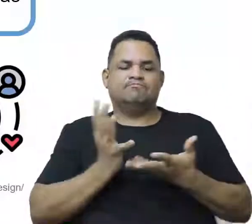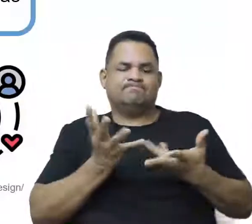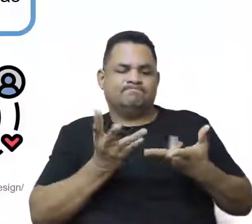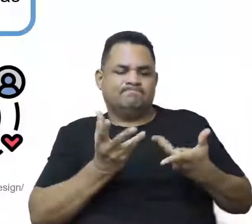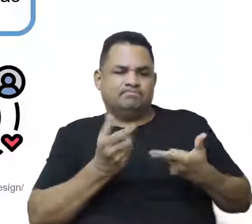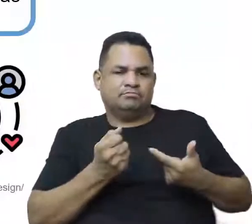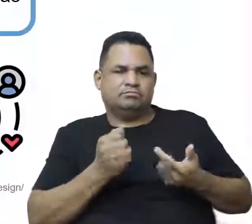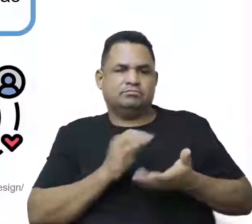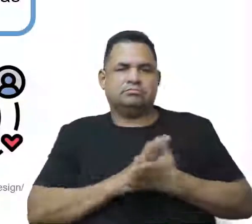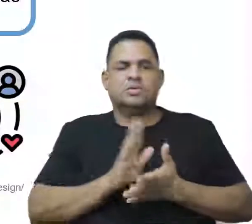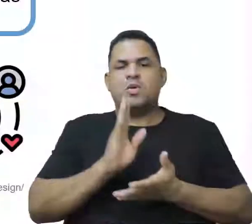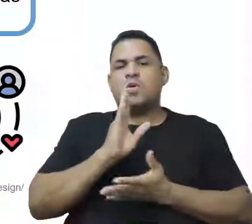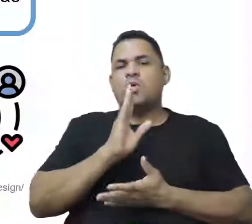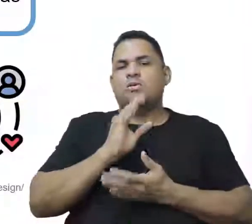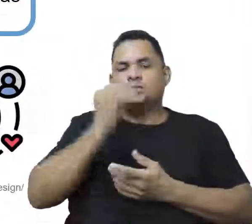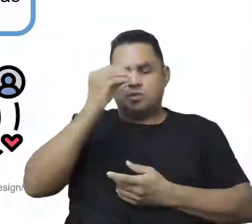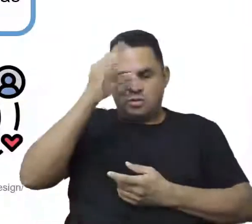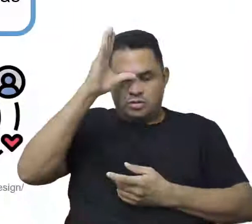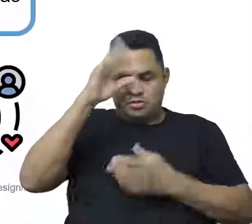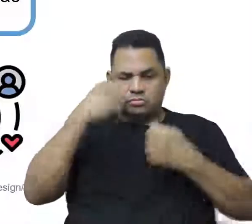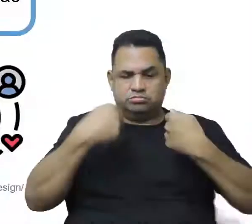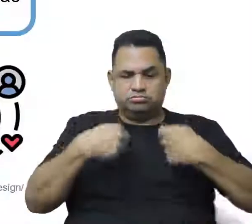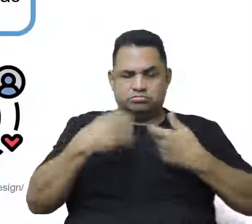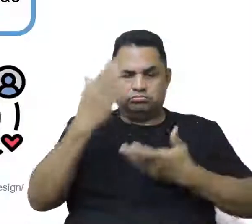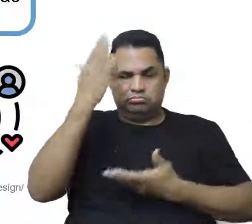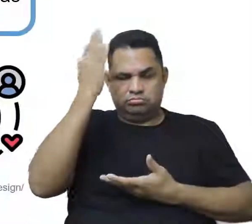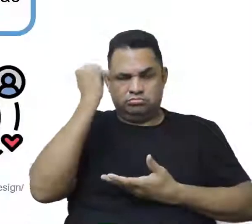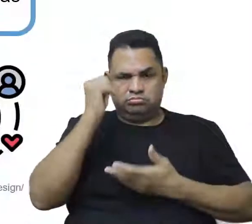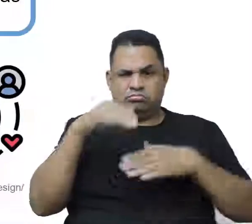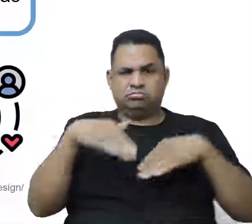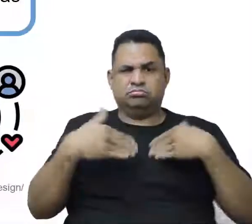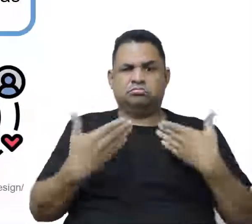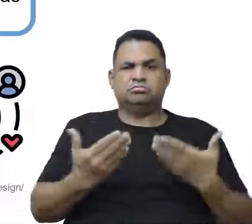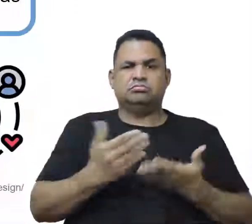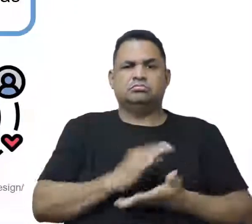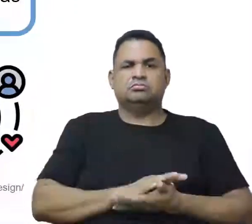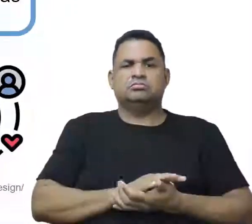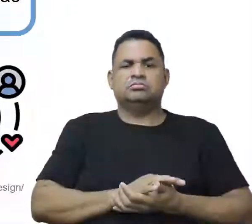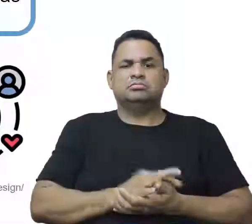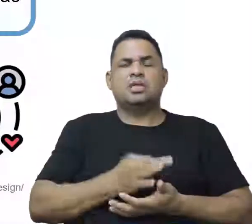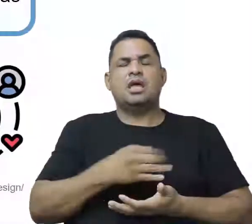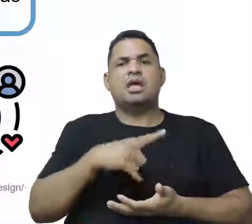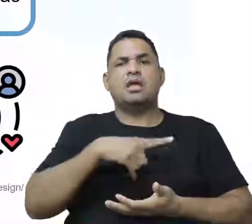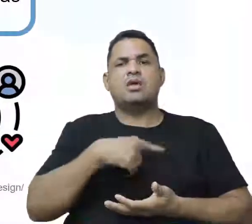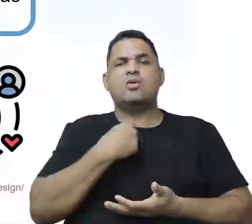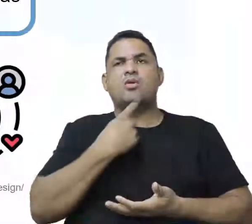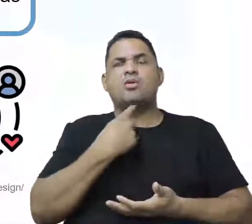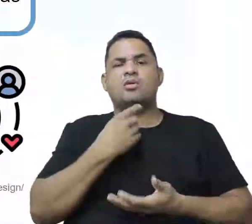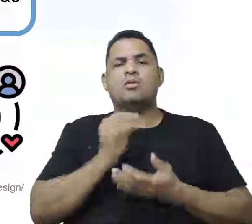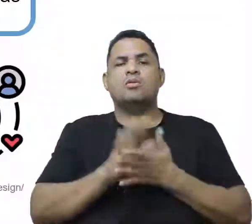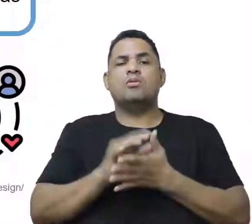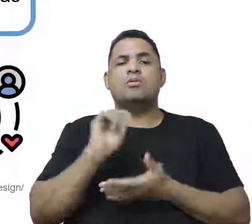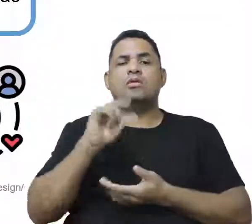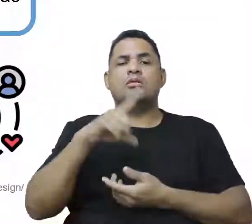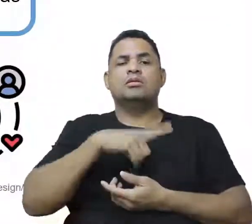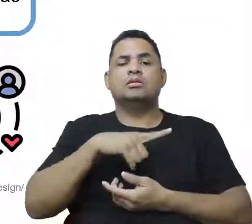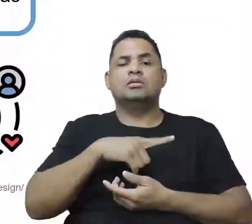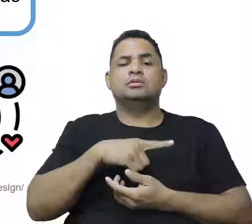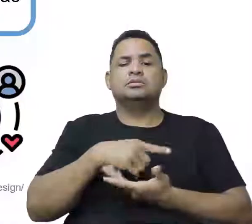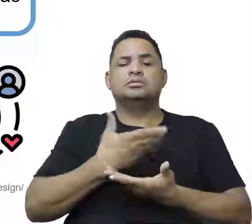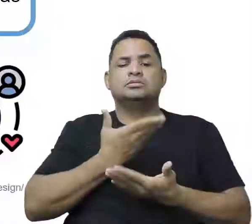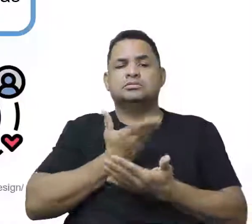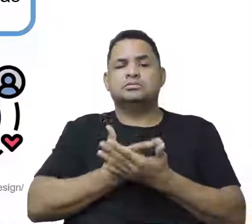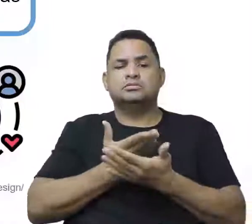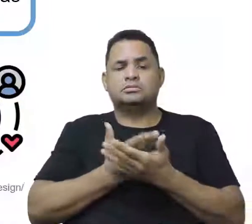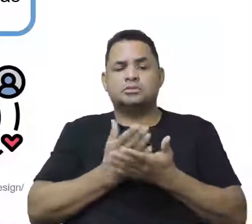Ou seja, são os conhecimentos que eu preciso saber. Então, estou com dúvidas sobre o que eu tenho que estudar para o Enem. O que eu vou